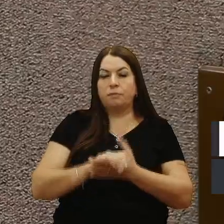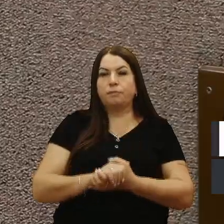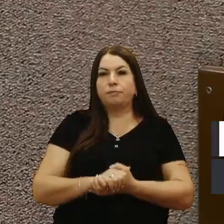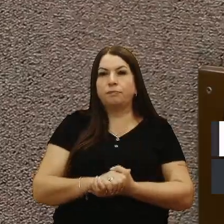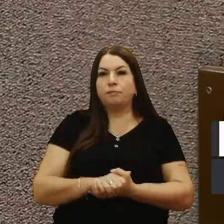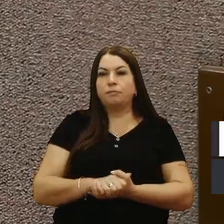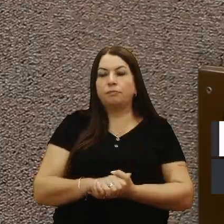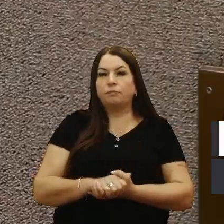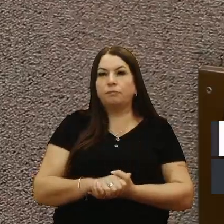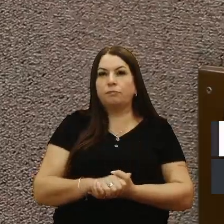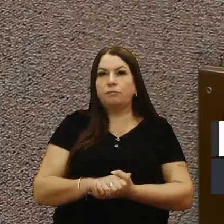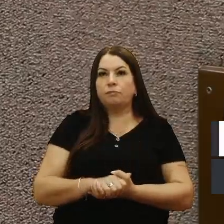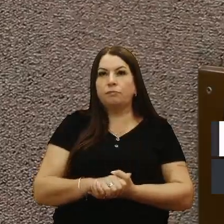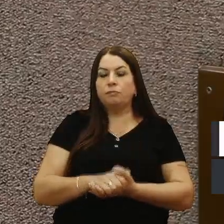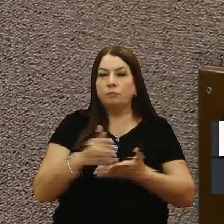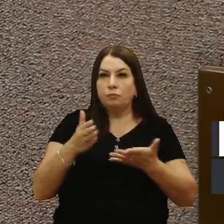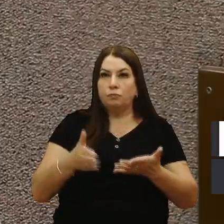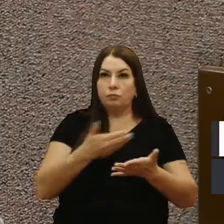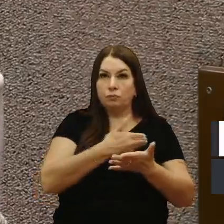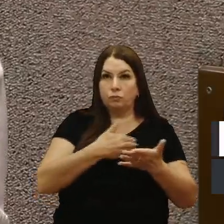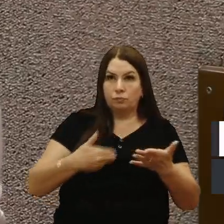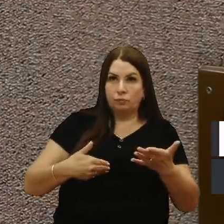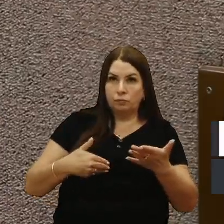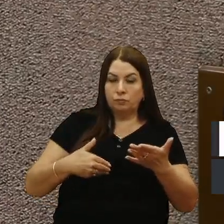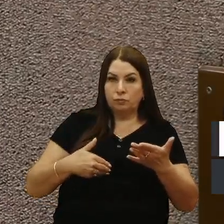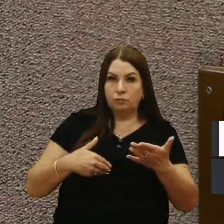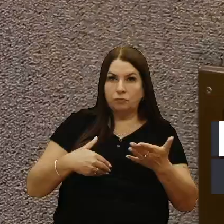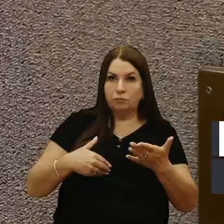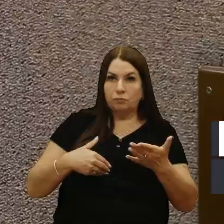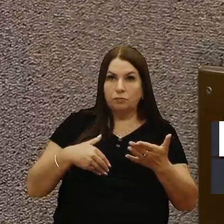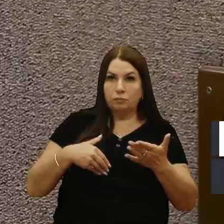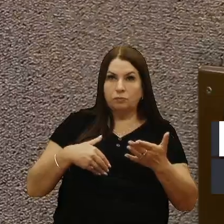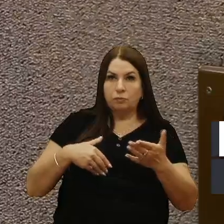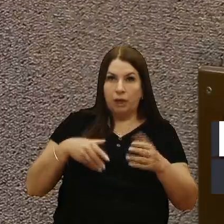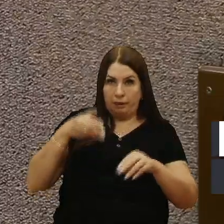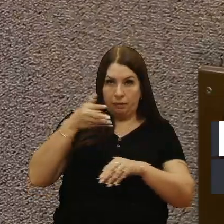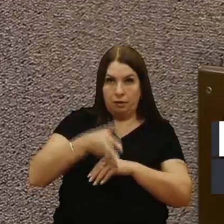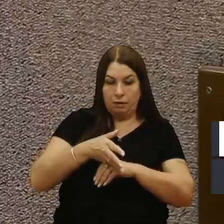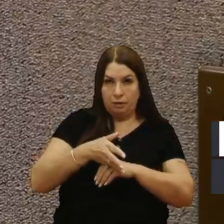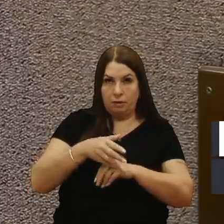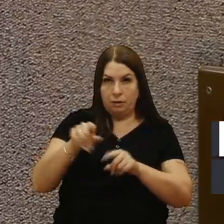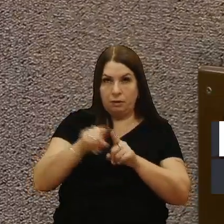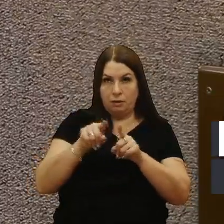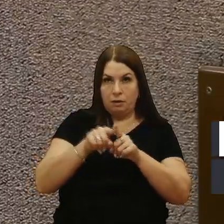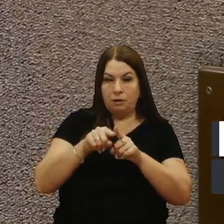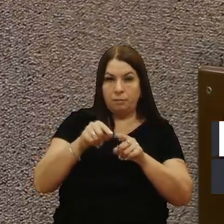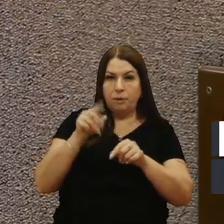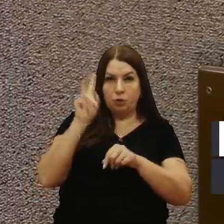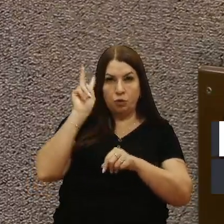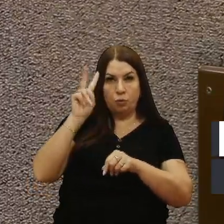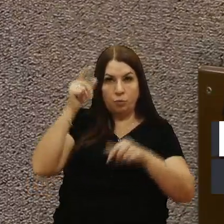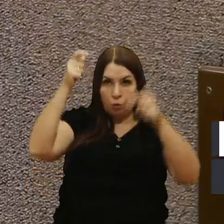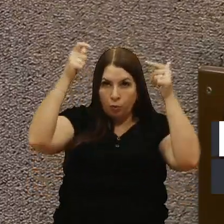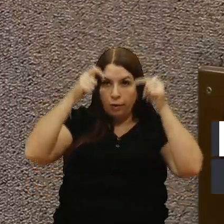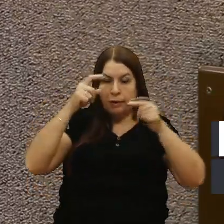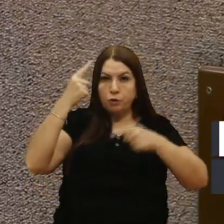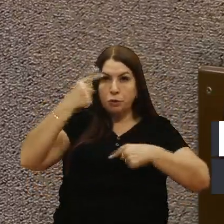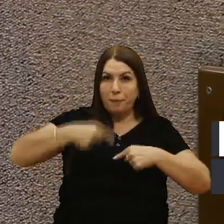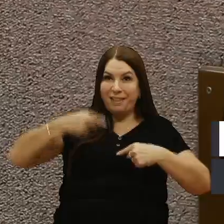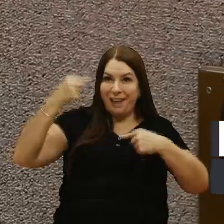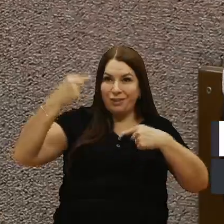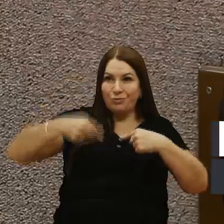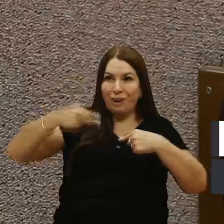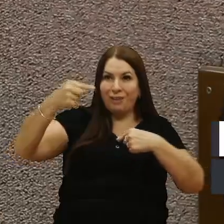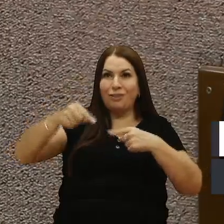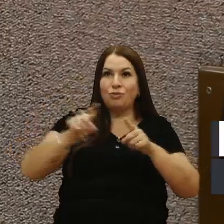PL. O atual governador entrará sim para a nossa história, como o rei dos pedágios. E agora ele está querendo